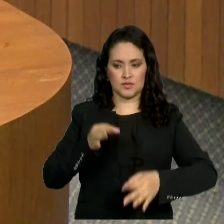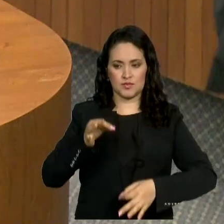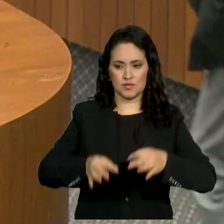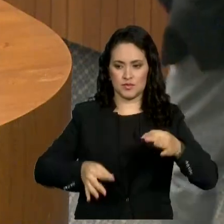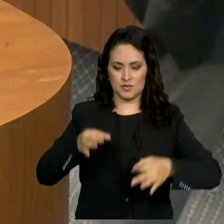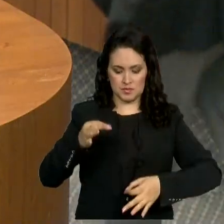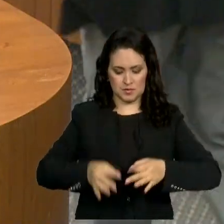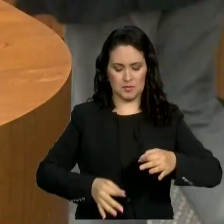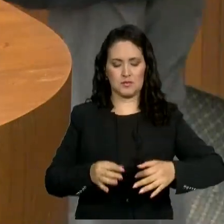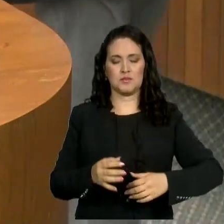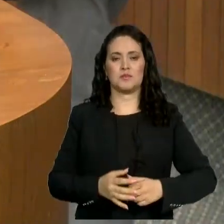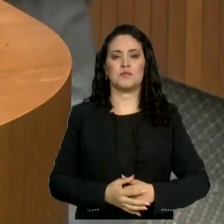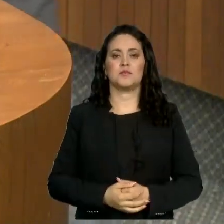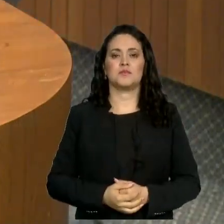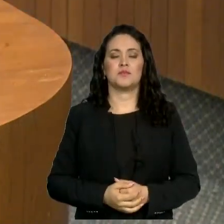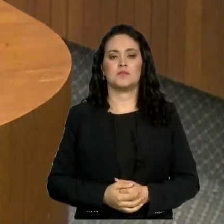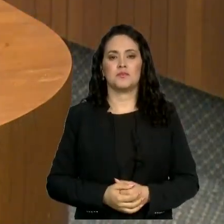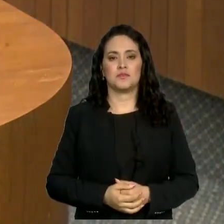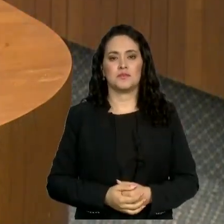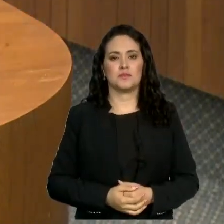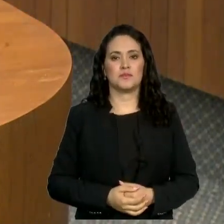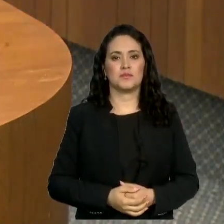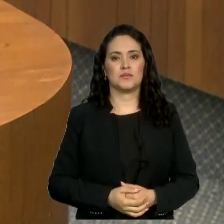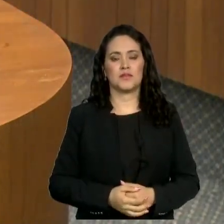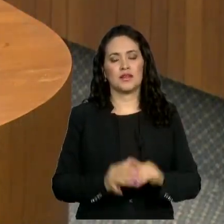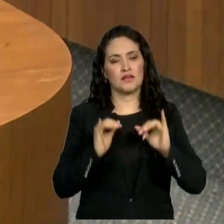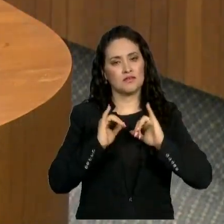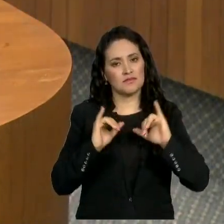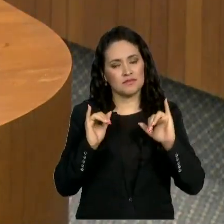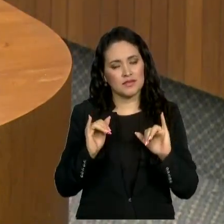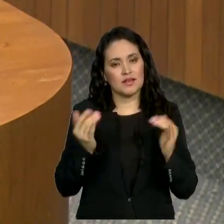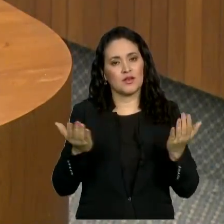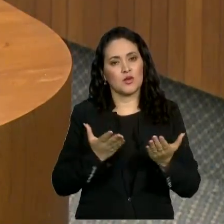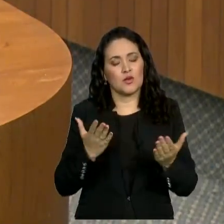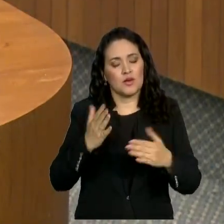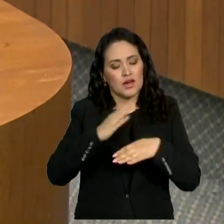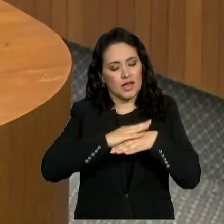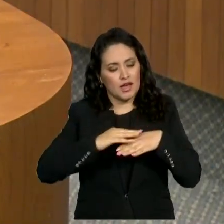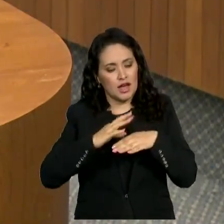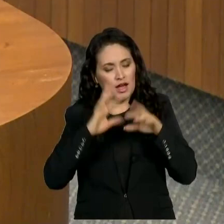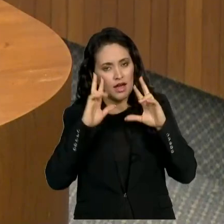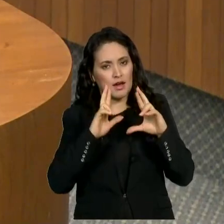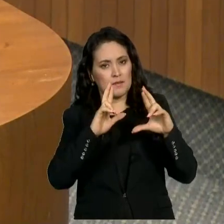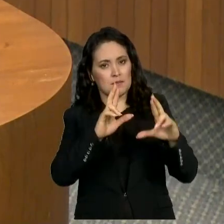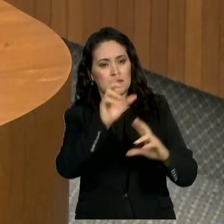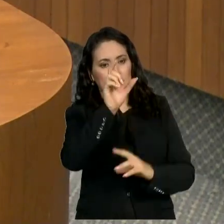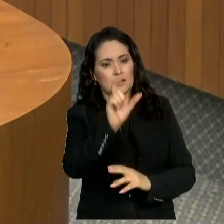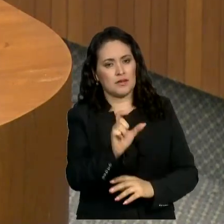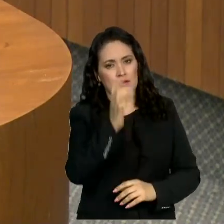fazer deferência e o registro ao carinho e ao respeito que nós temos à deputada Amical,